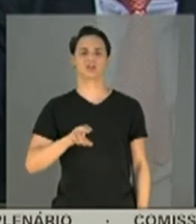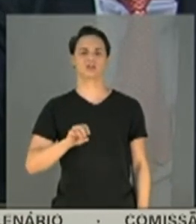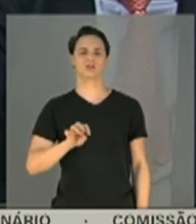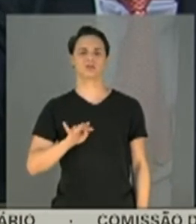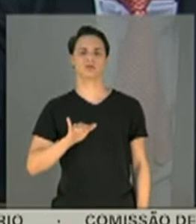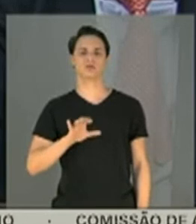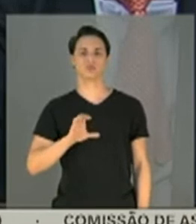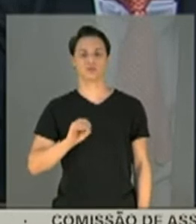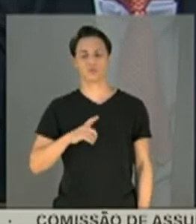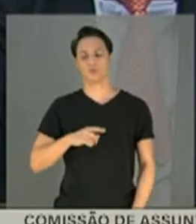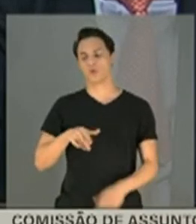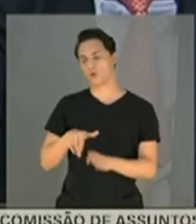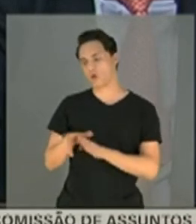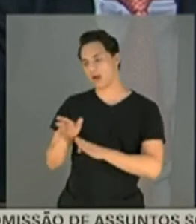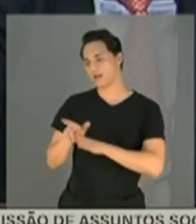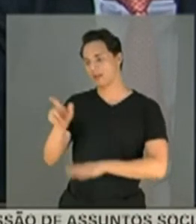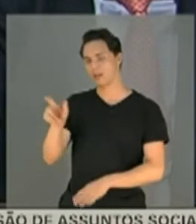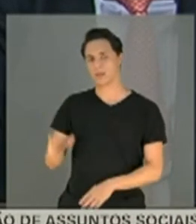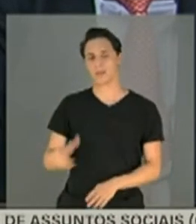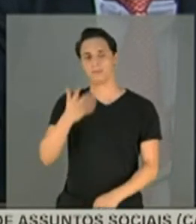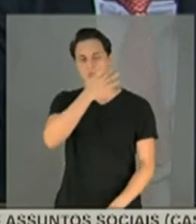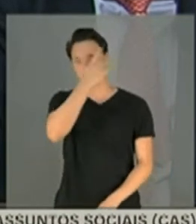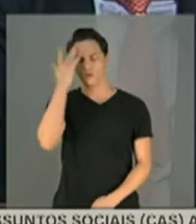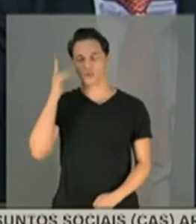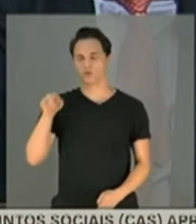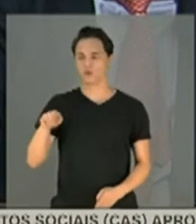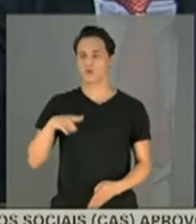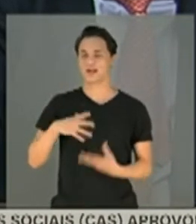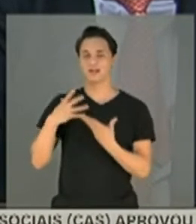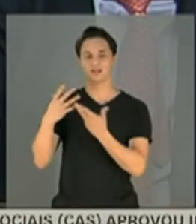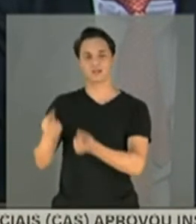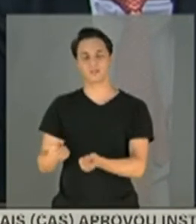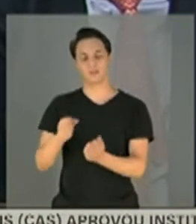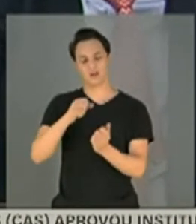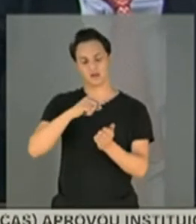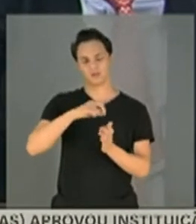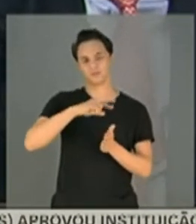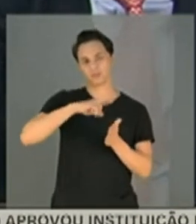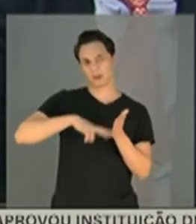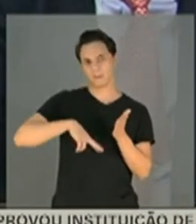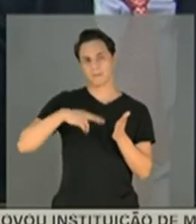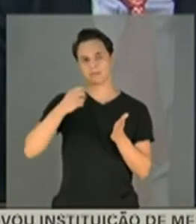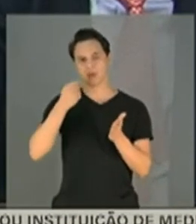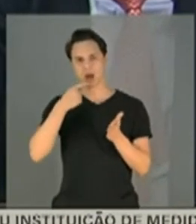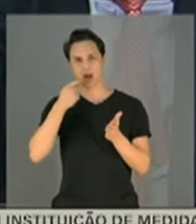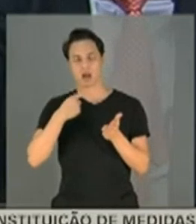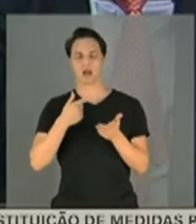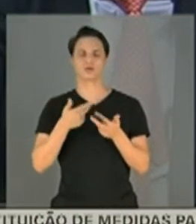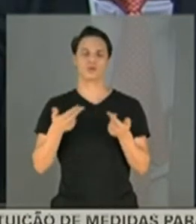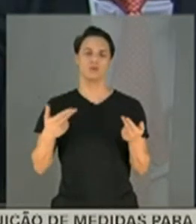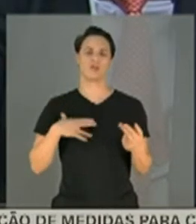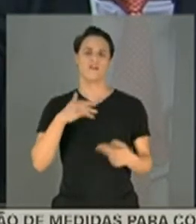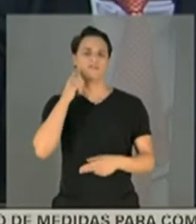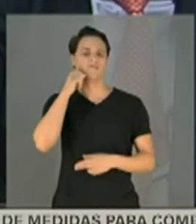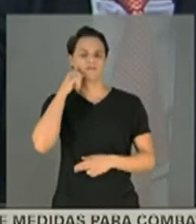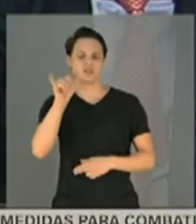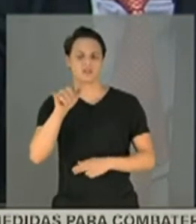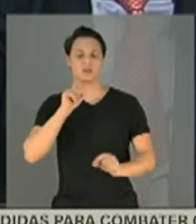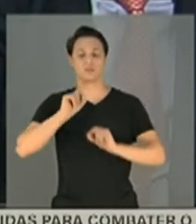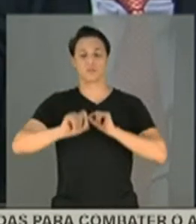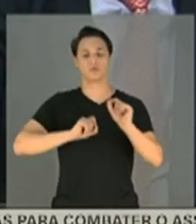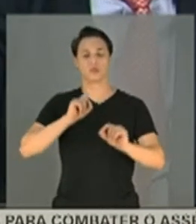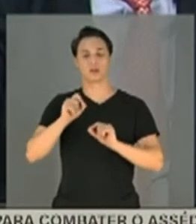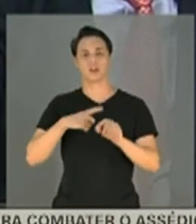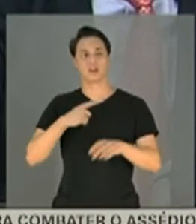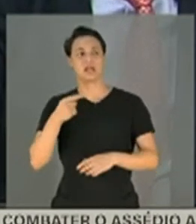caso, a receber a prescrição médica e, assim, evitar que ele fosse até